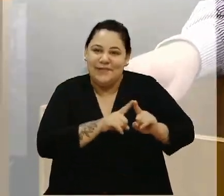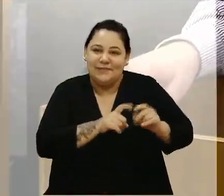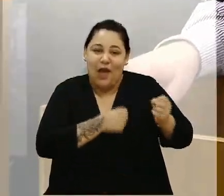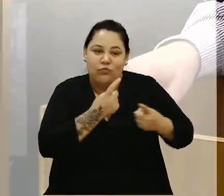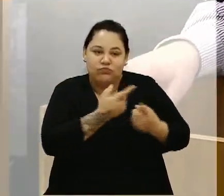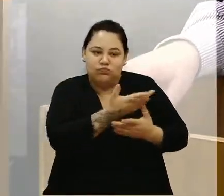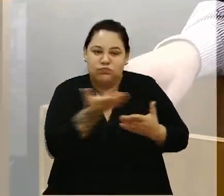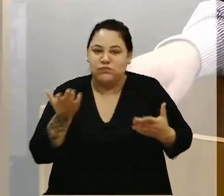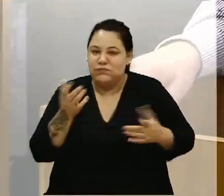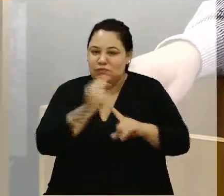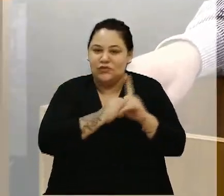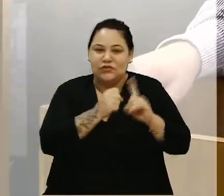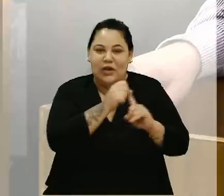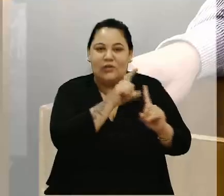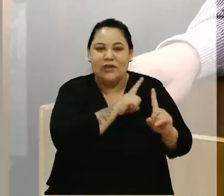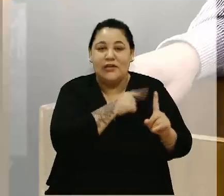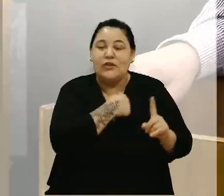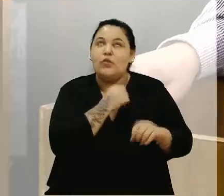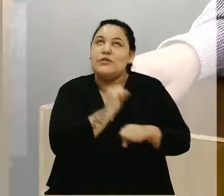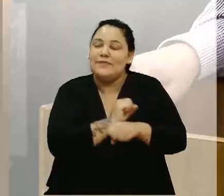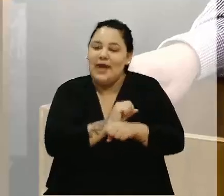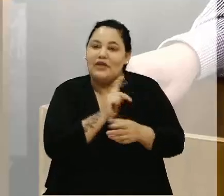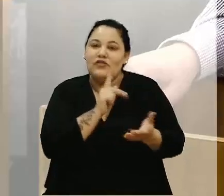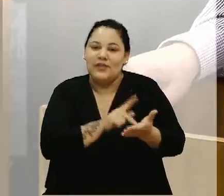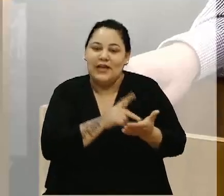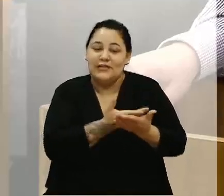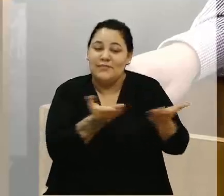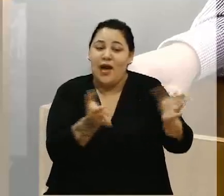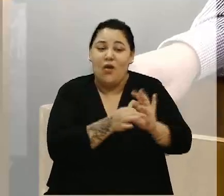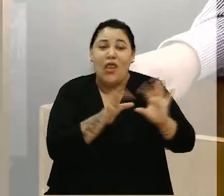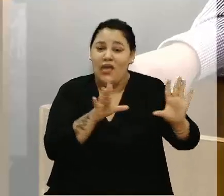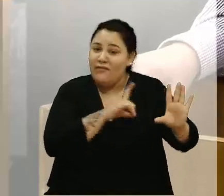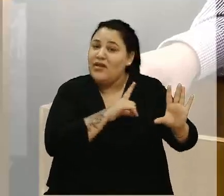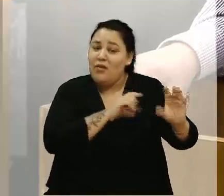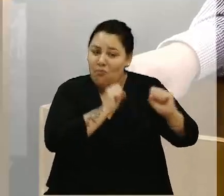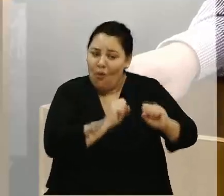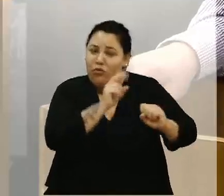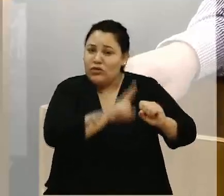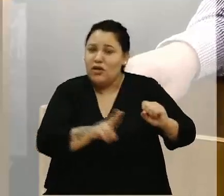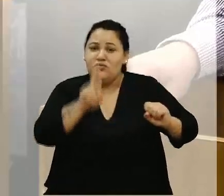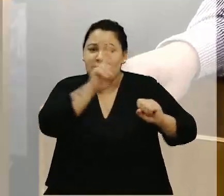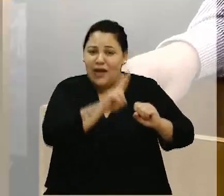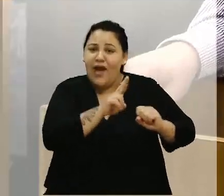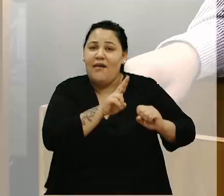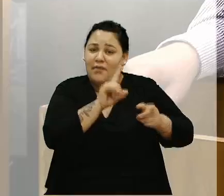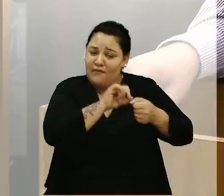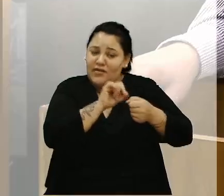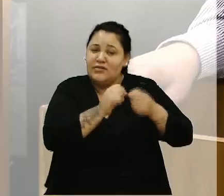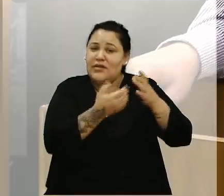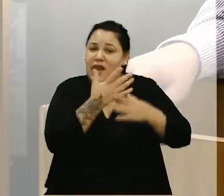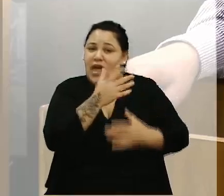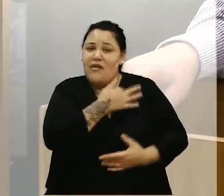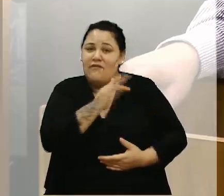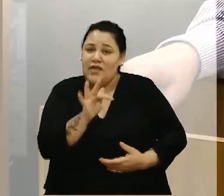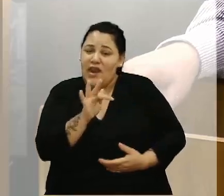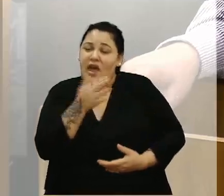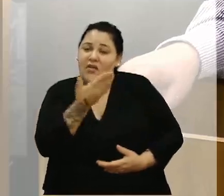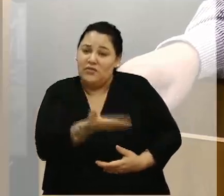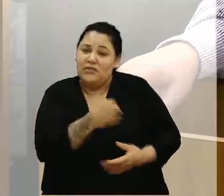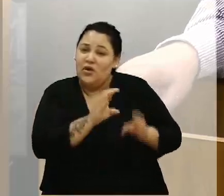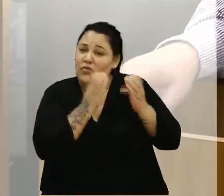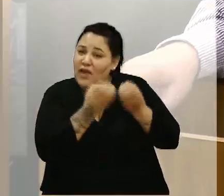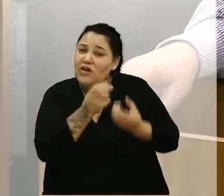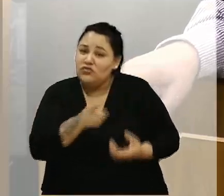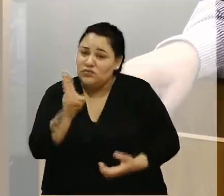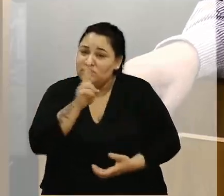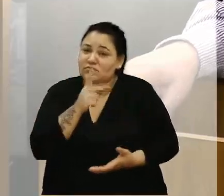que eles têm. Então esperamos que esses espaços ociosos sirvam para que a gente possa usar, a comunidade usar de